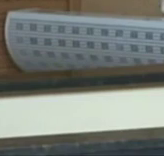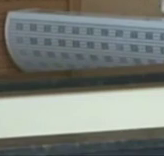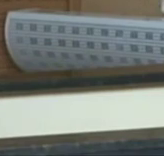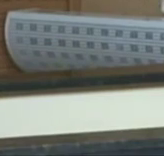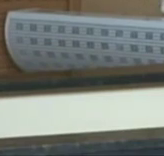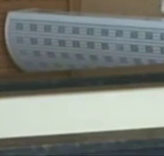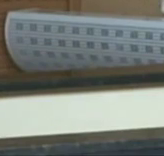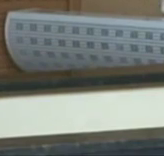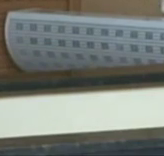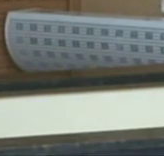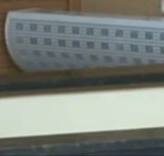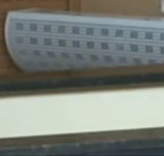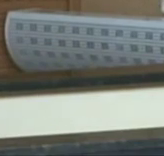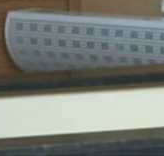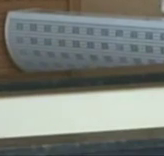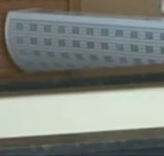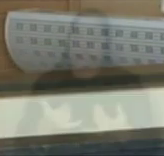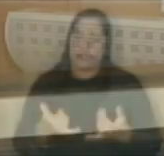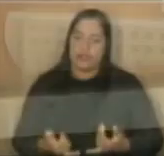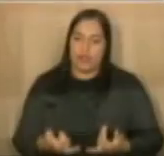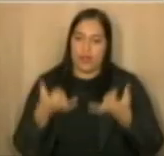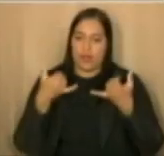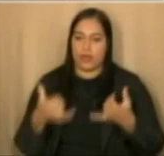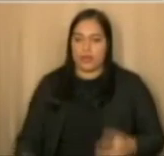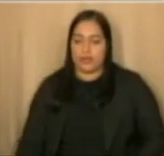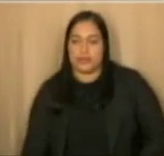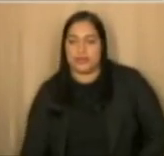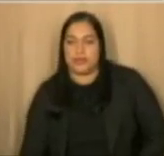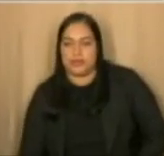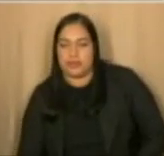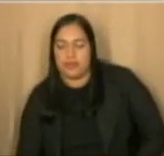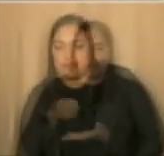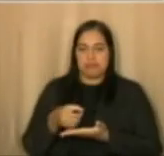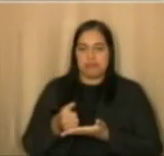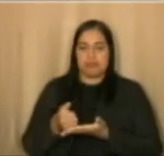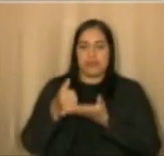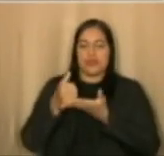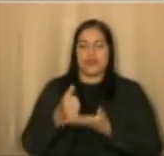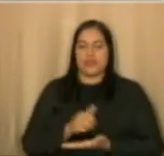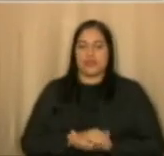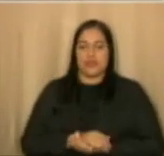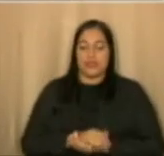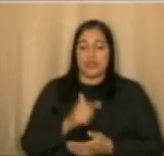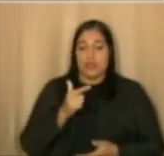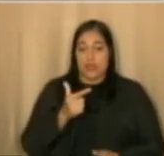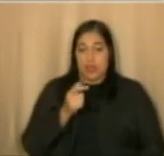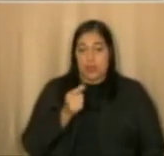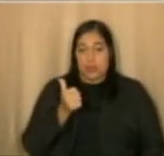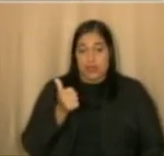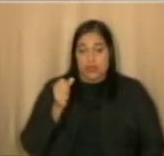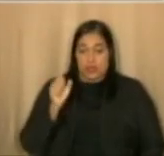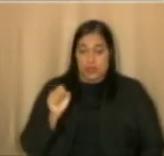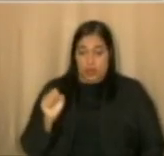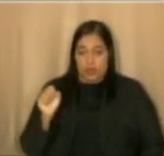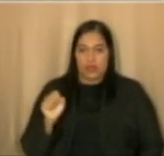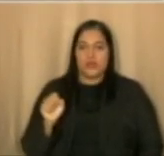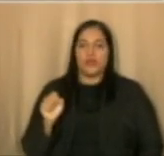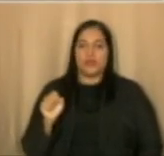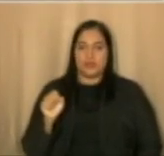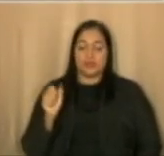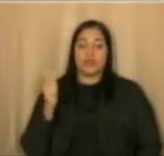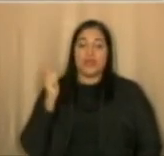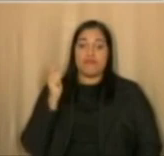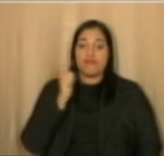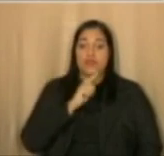dela. E isso é motivo de orgulho, que não é todo mundo que consegue isso. Então no ano 2018 ele foi ouro no quarteto